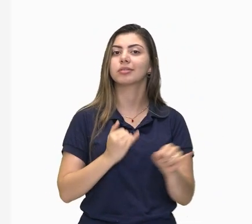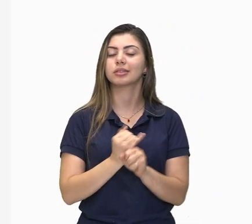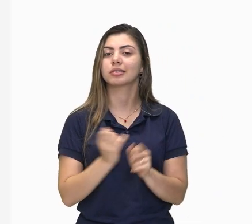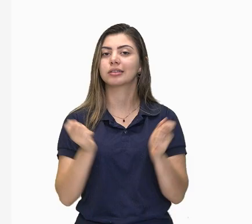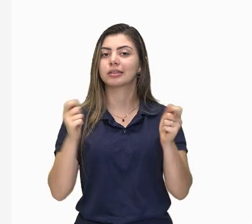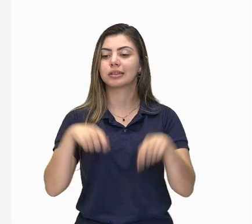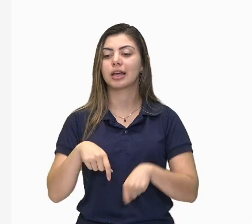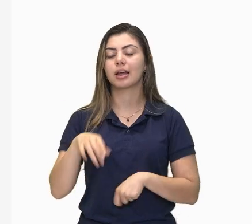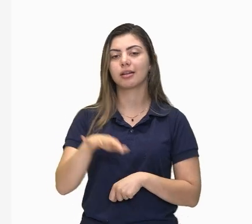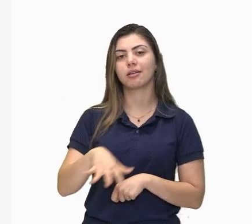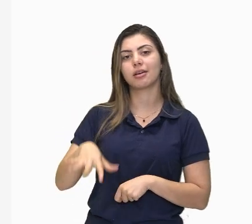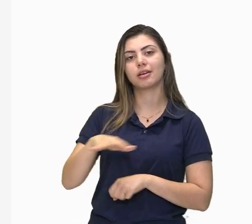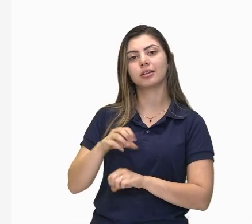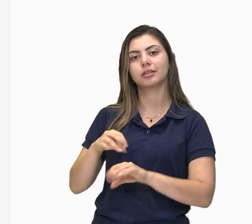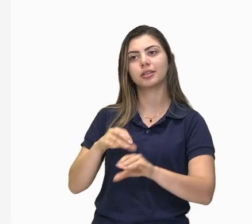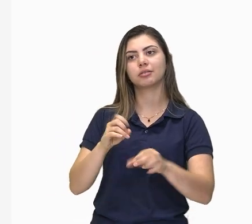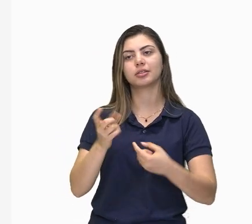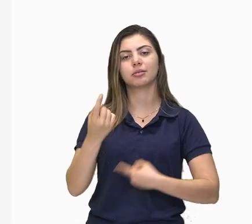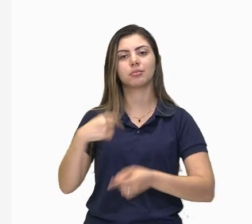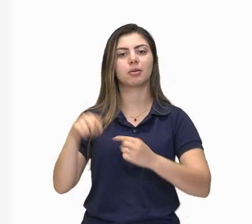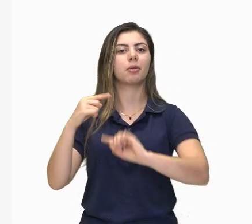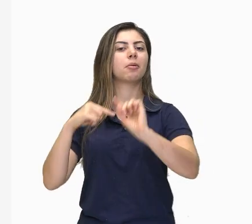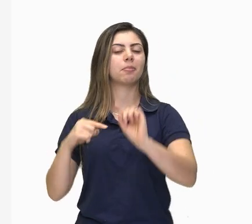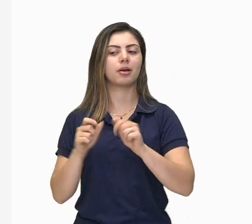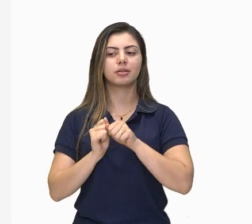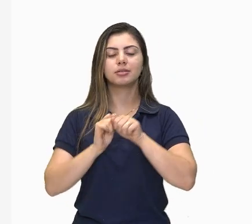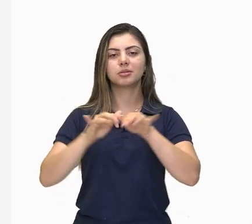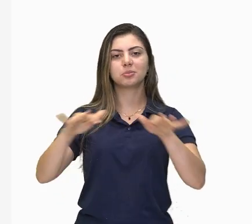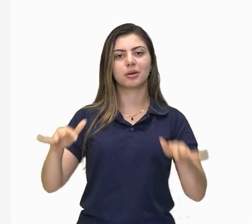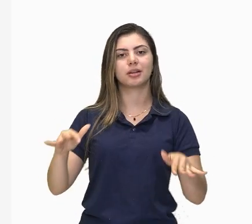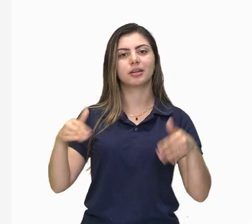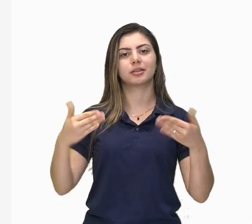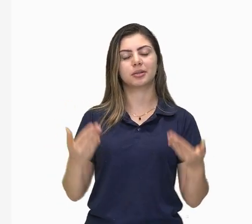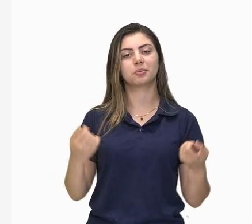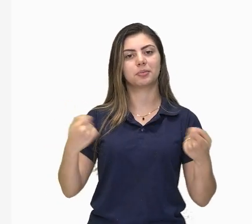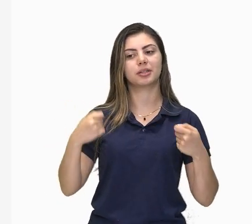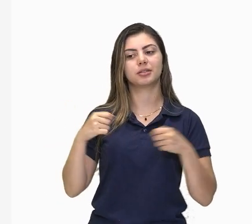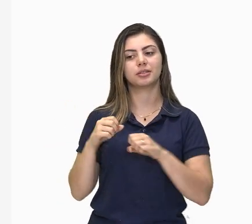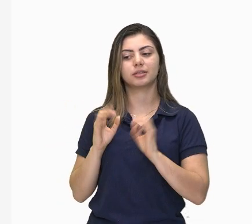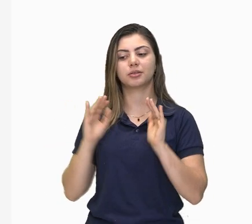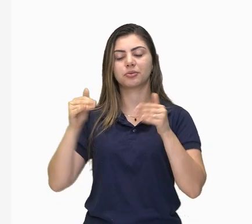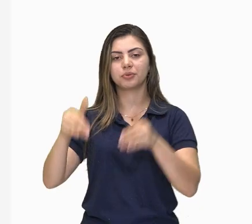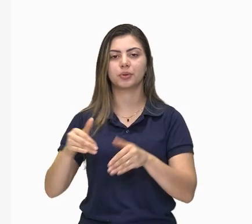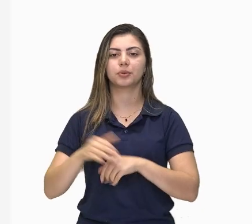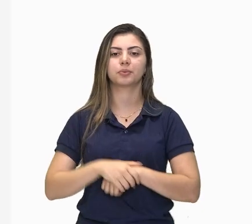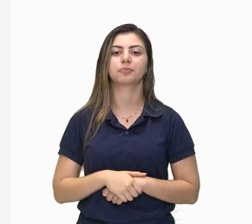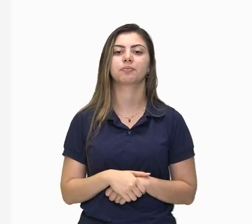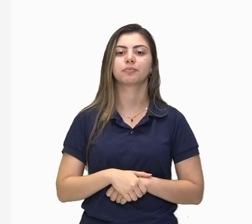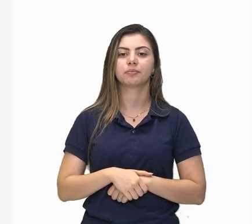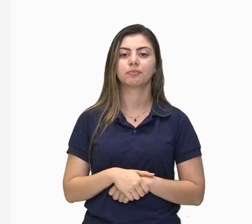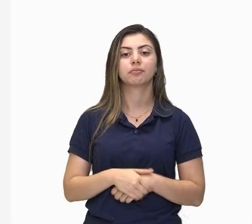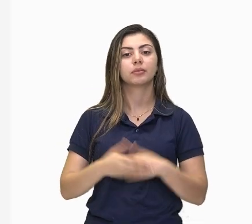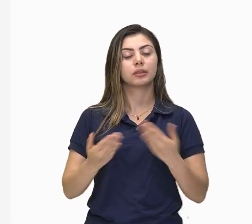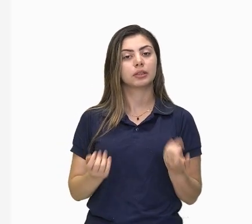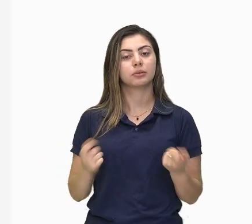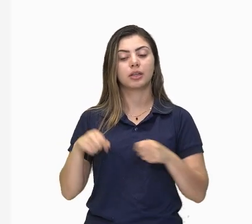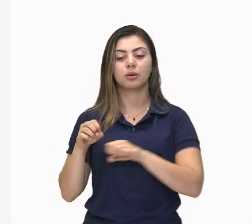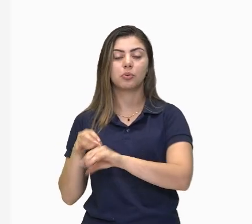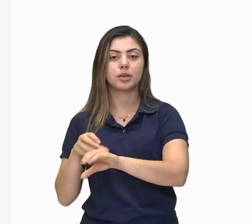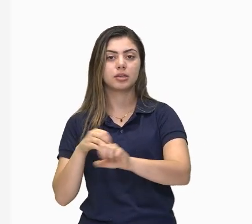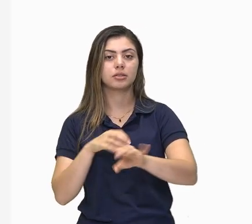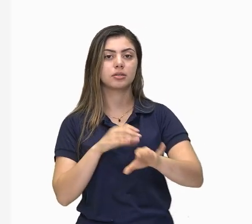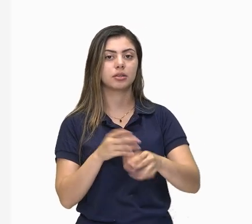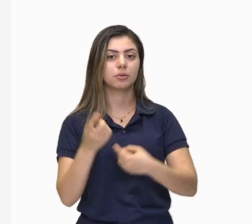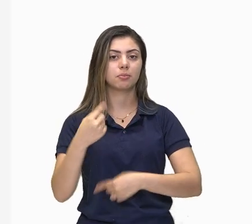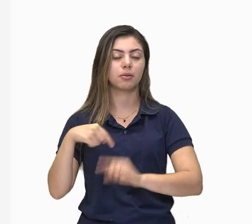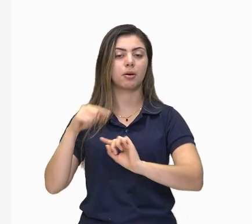que a educação se amplie e, por esse motivo, eu preciso melhorá-la. E a elevação de qualidade de ensino, como eu havia dito, devido